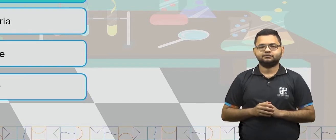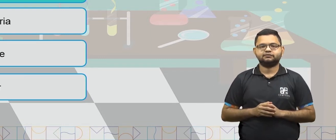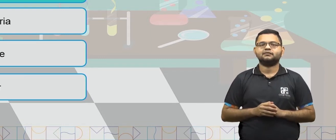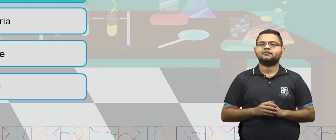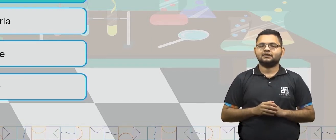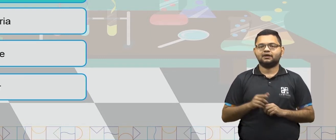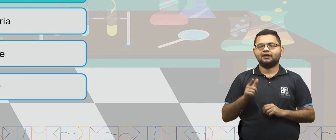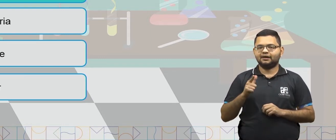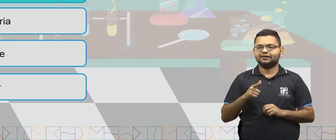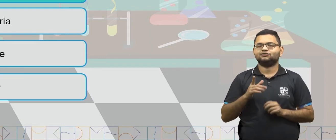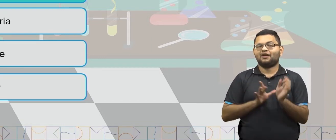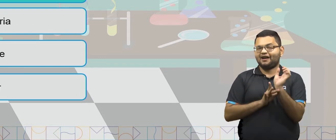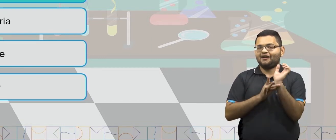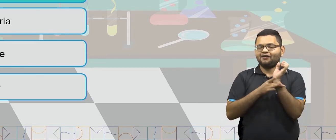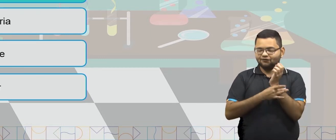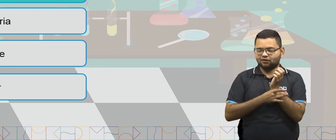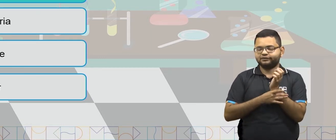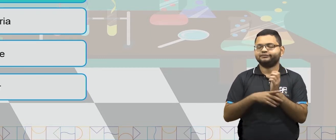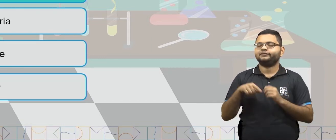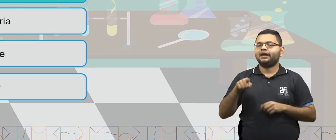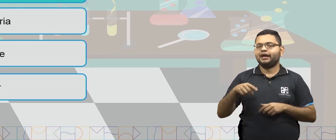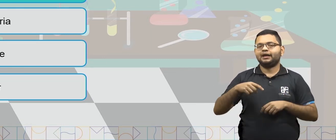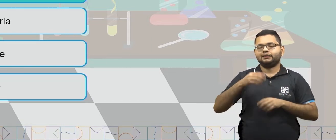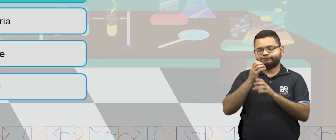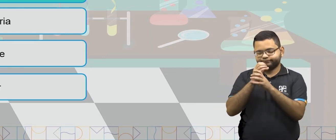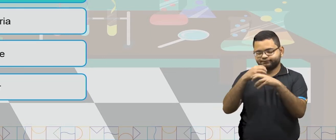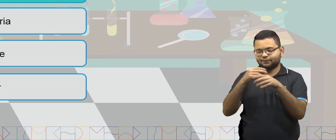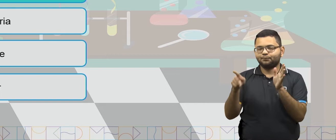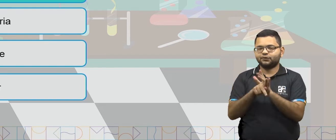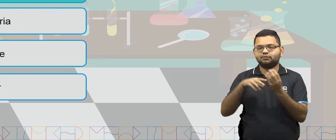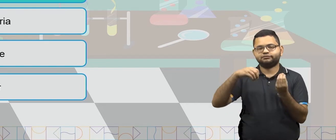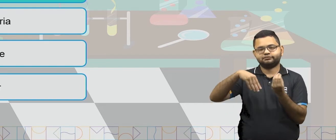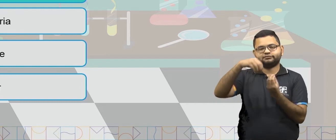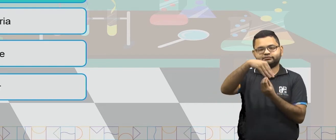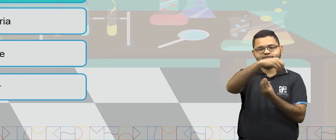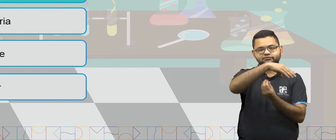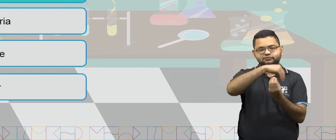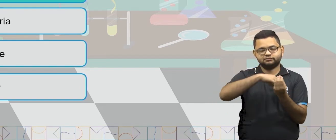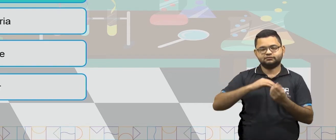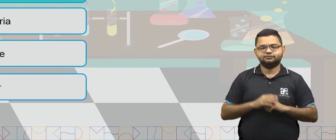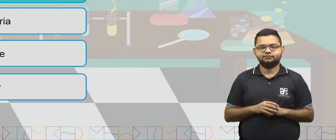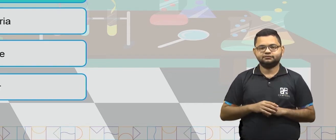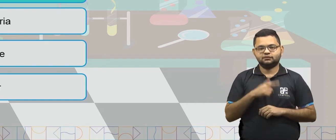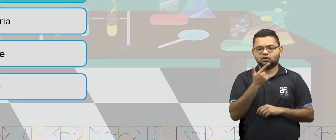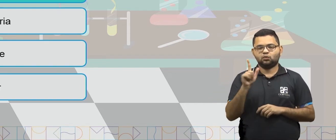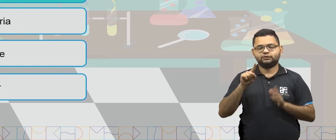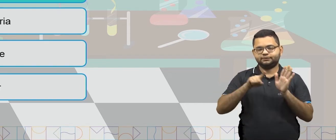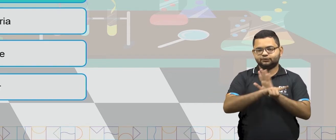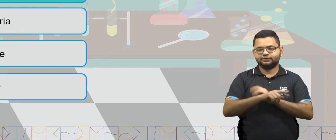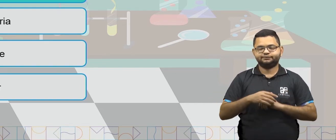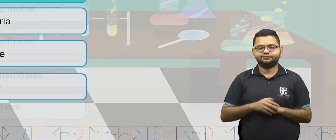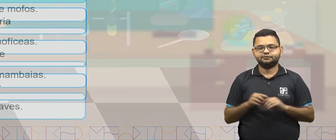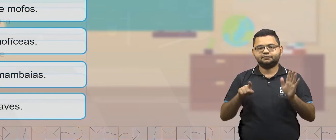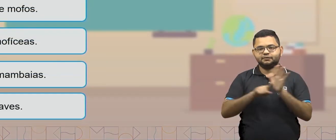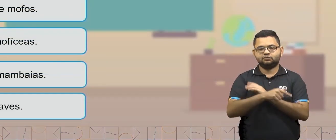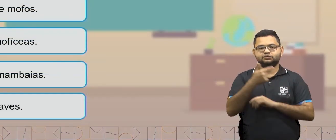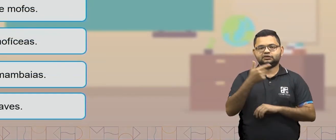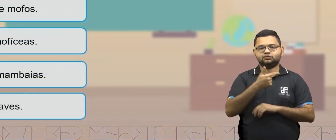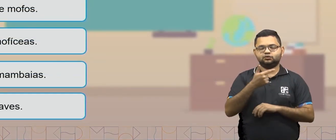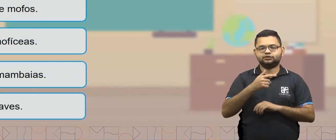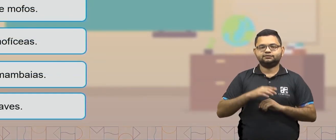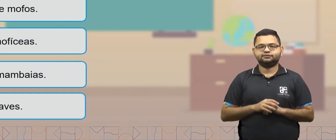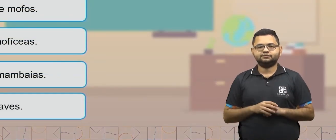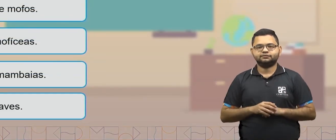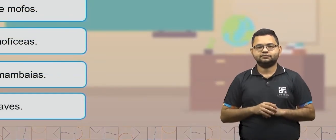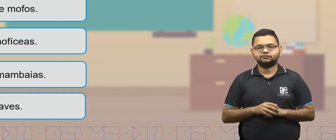Isso intensifica ainda mais que ela estava vendo uma célula de fungo. Vamos à próxima atividade.